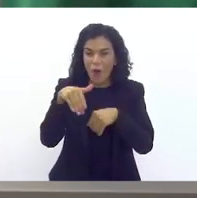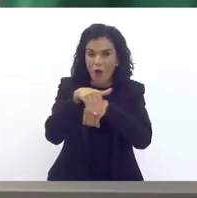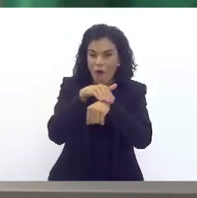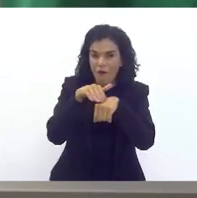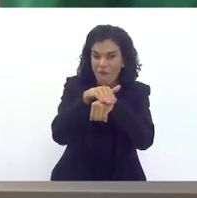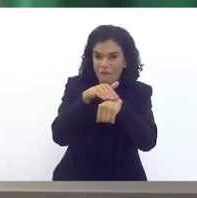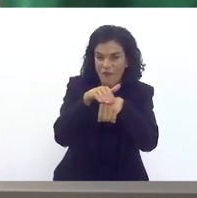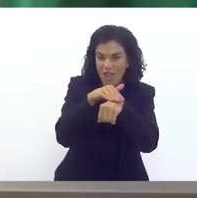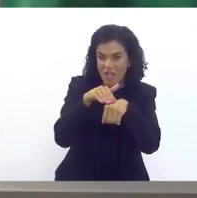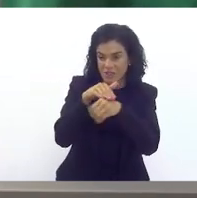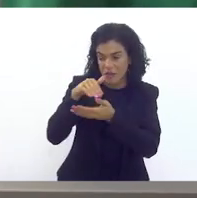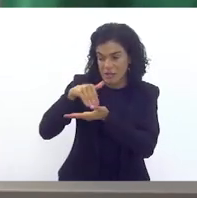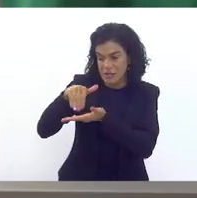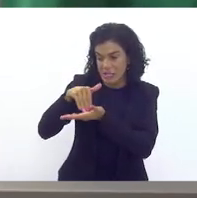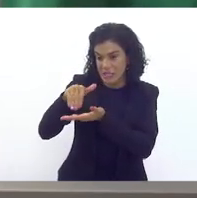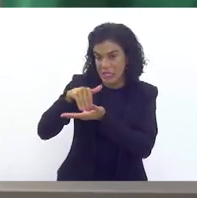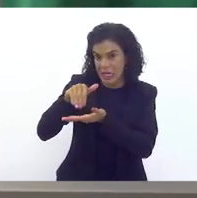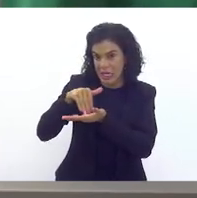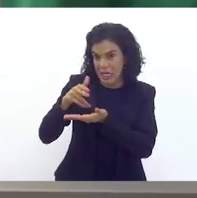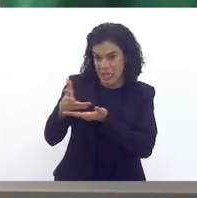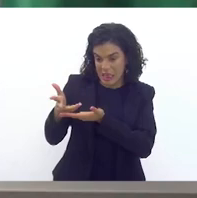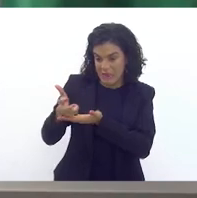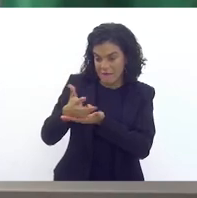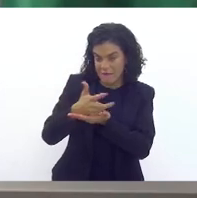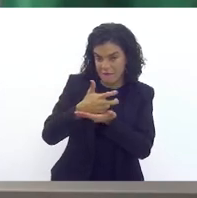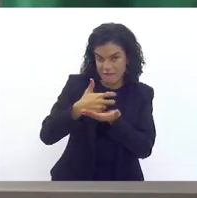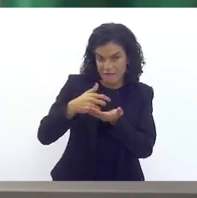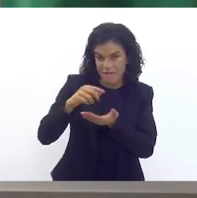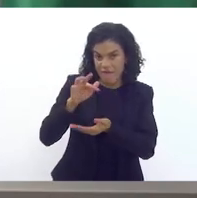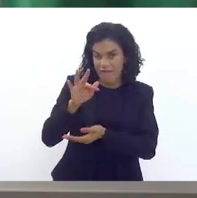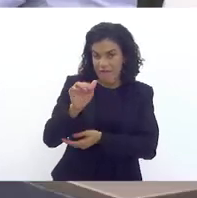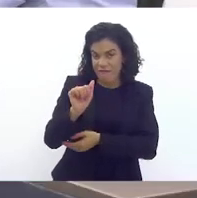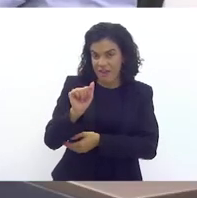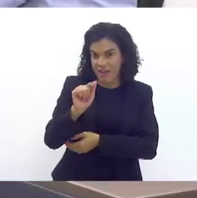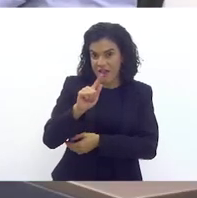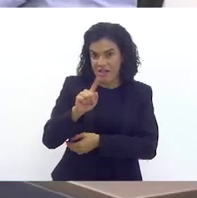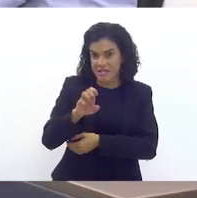conversa com a Secretaria de Fazenda, ela foi uma conversa